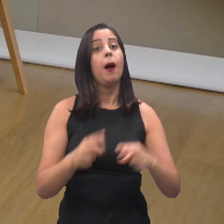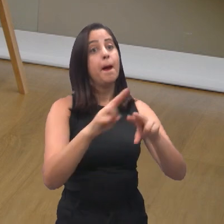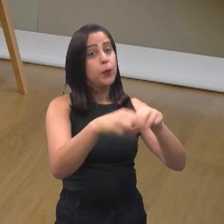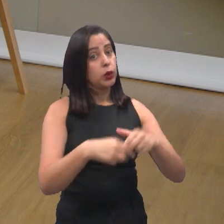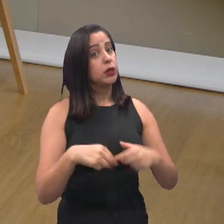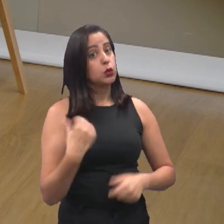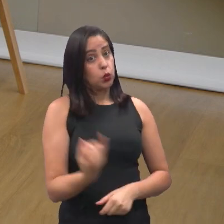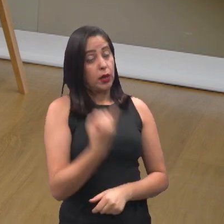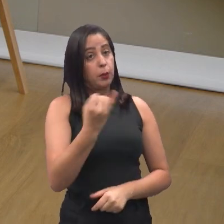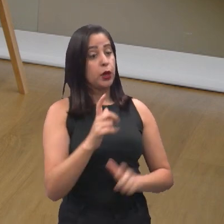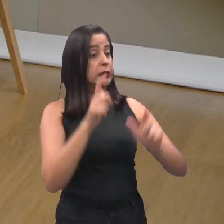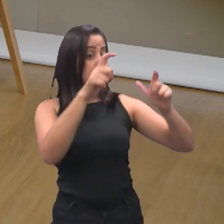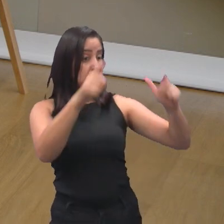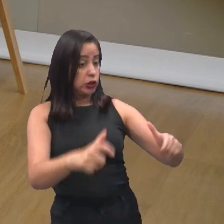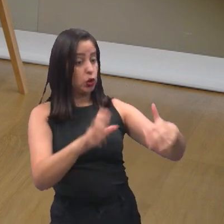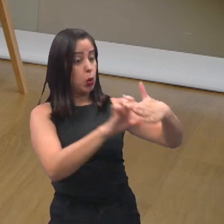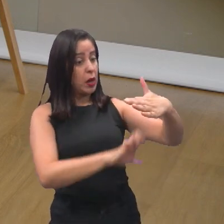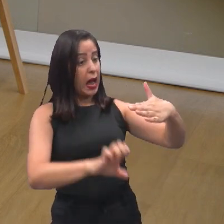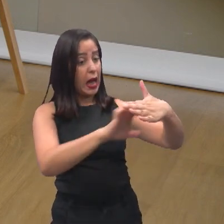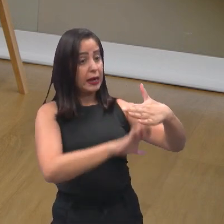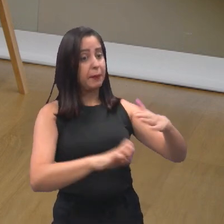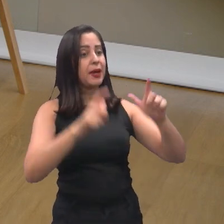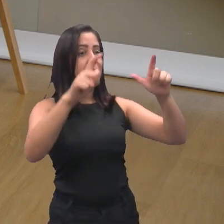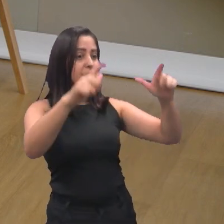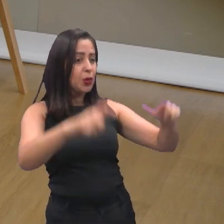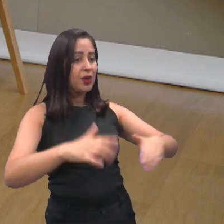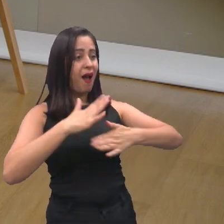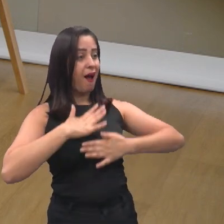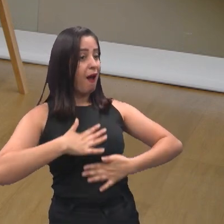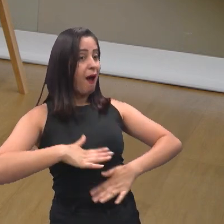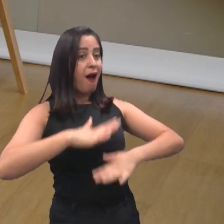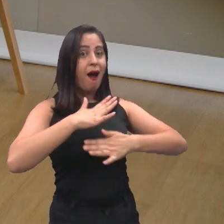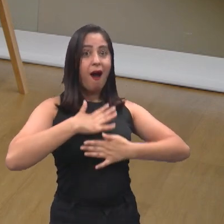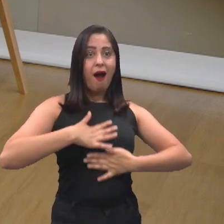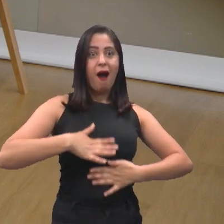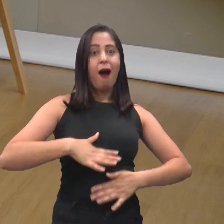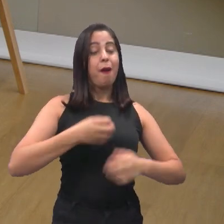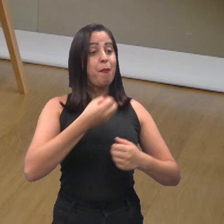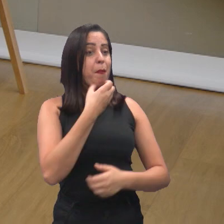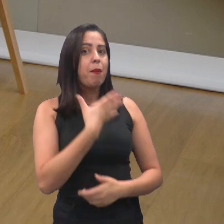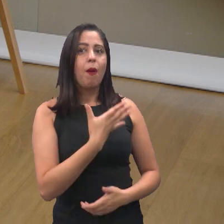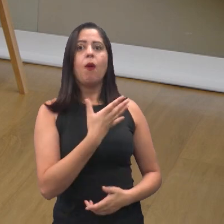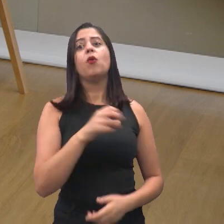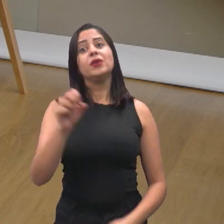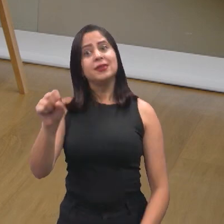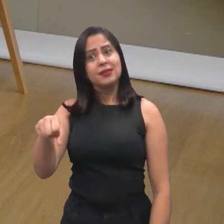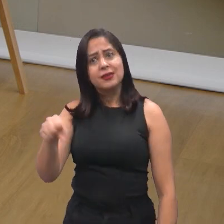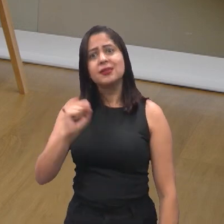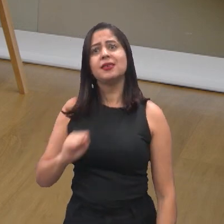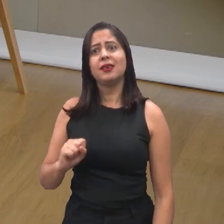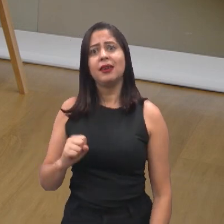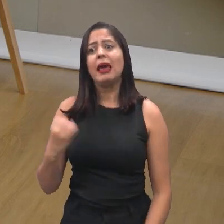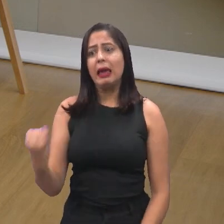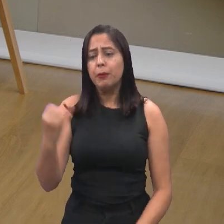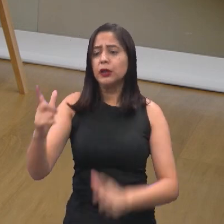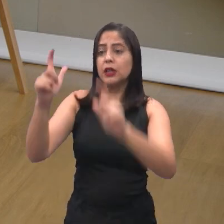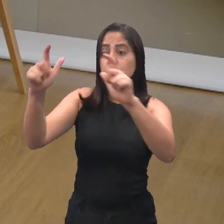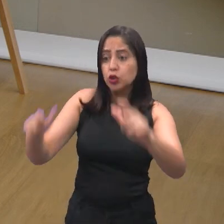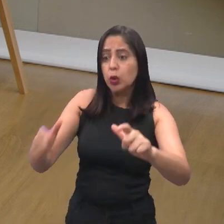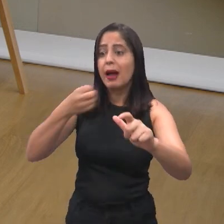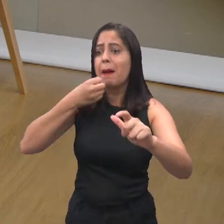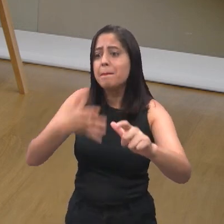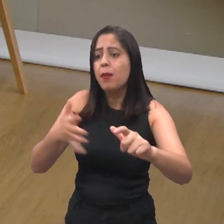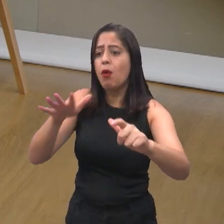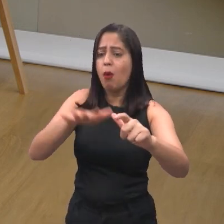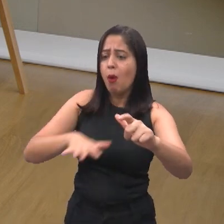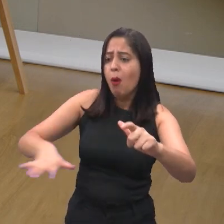agradável. é importante a gente ter um ambiente agradável e ter conhecimento de si para poder sair desse ambiente caso Claro. ele